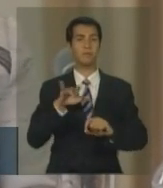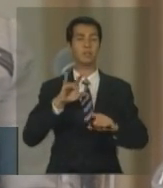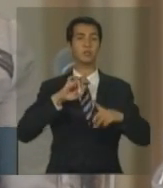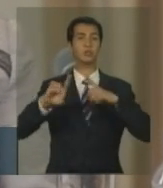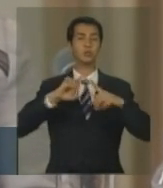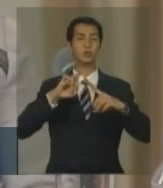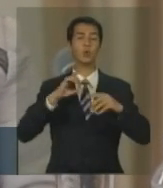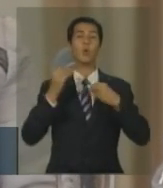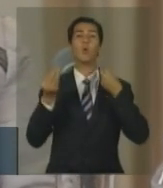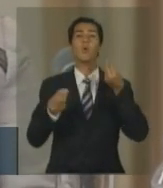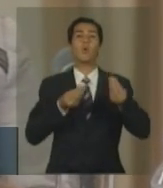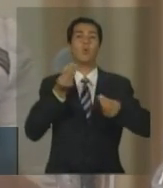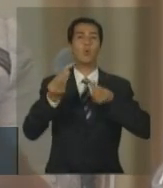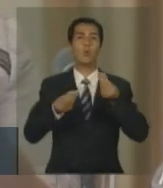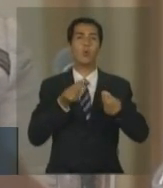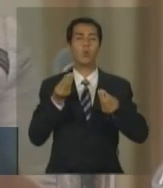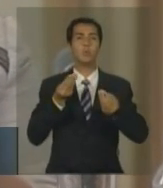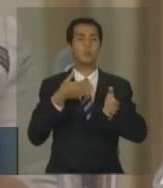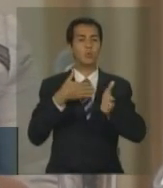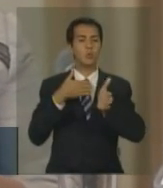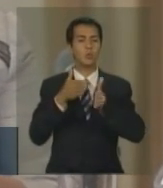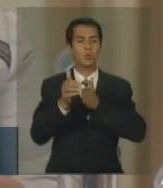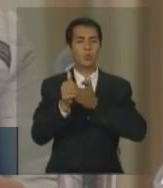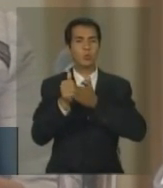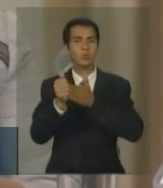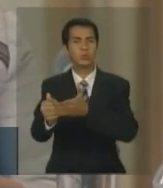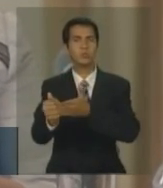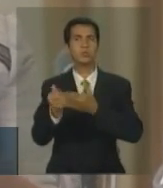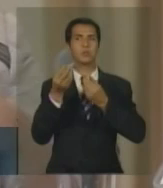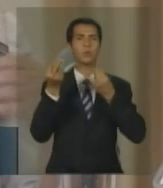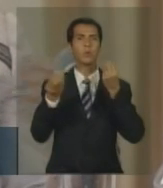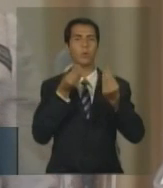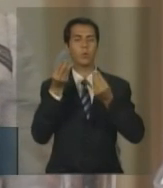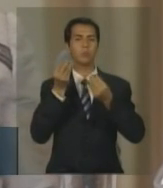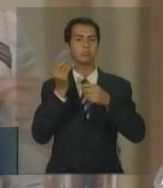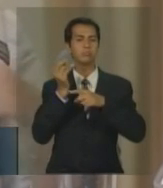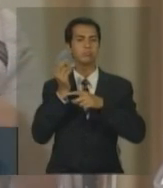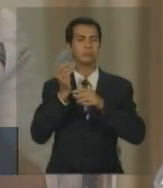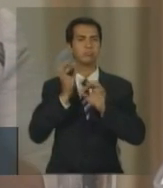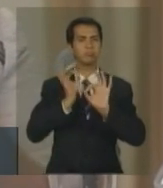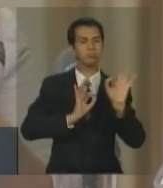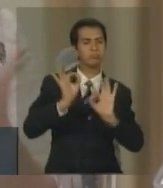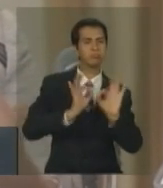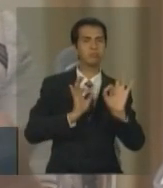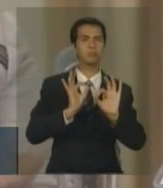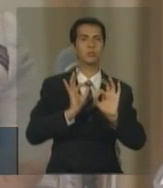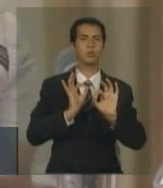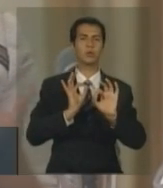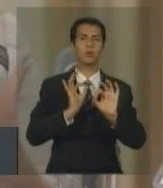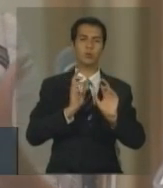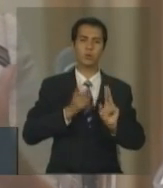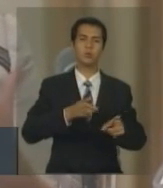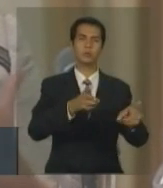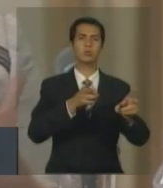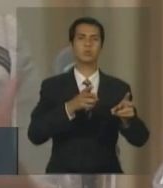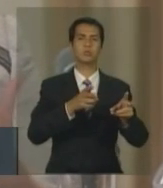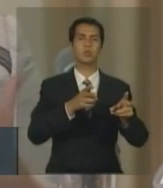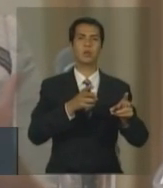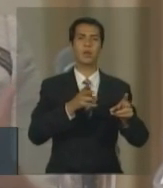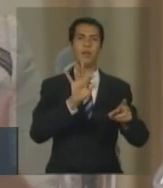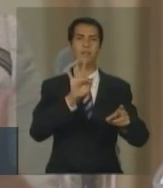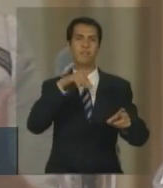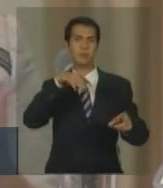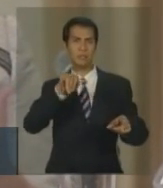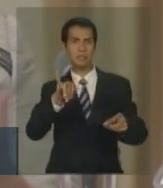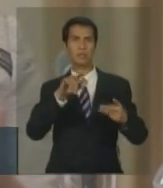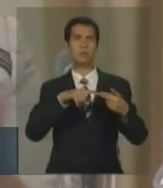Como conduzir, como continuar as medidas de reforma dos organismos multilaterais, como o Fundo